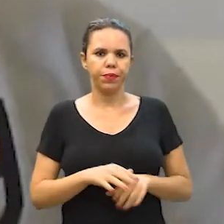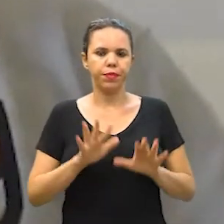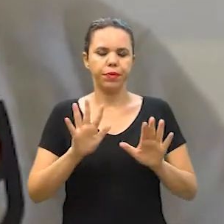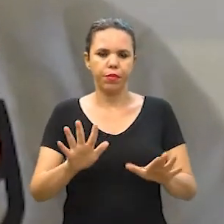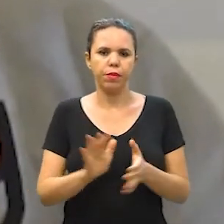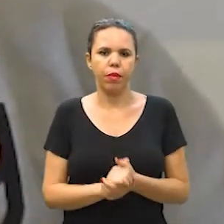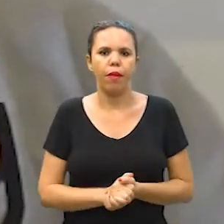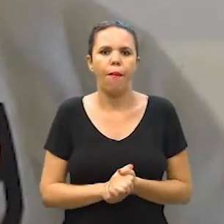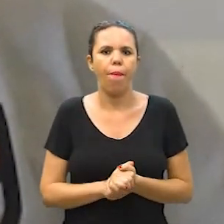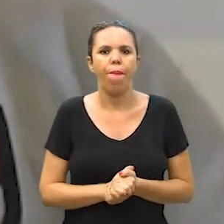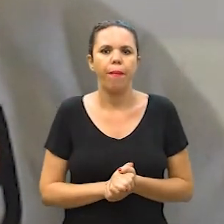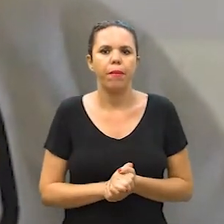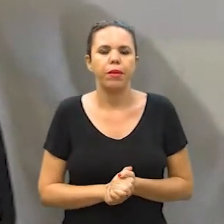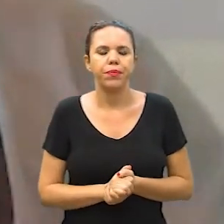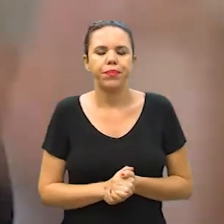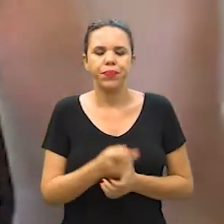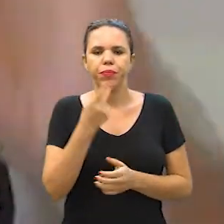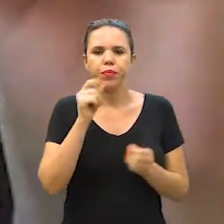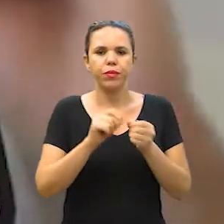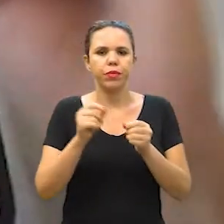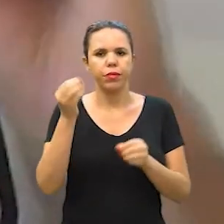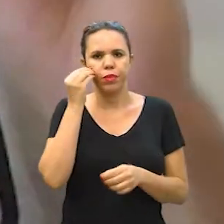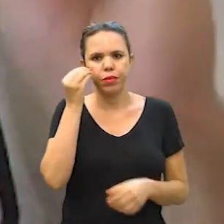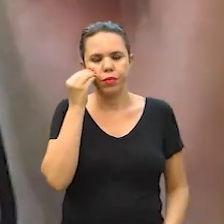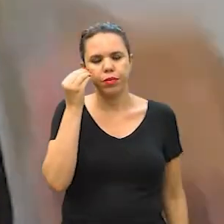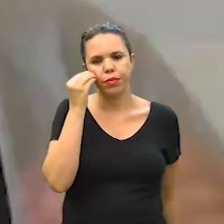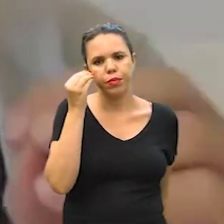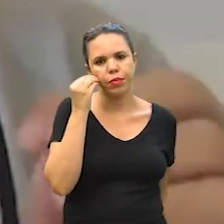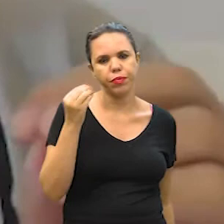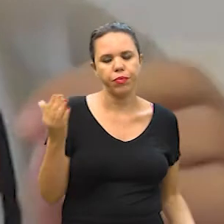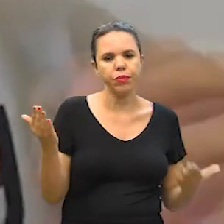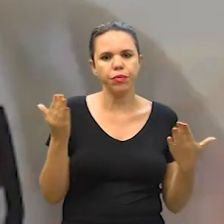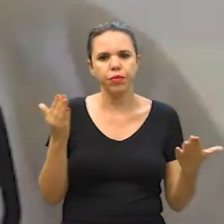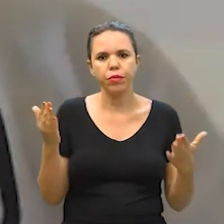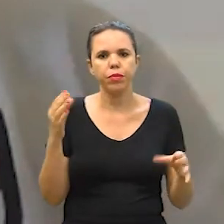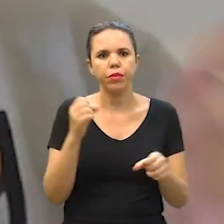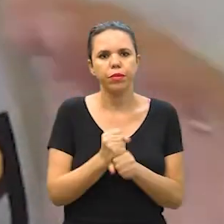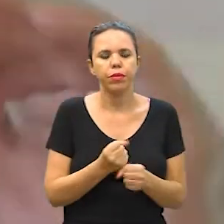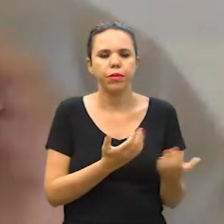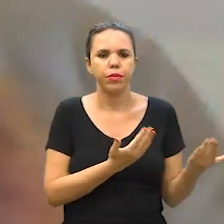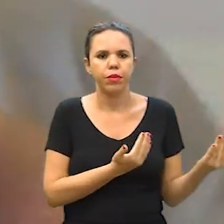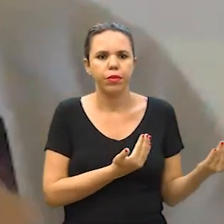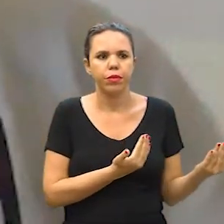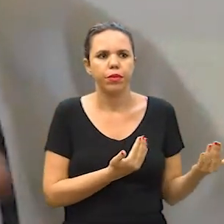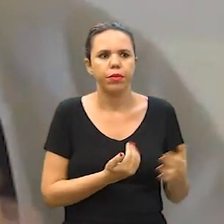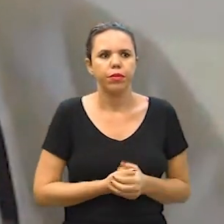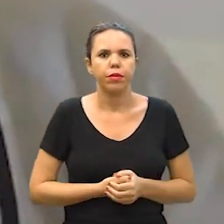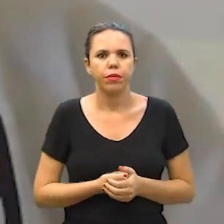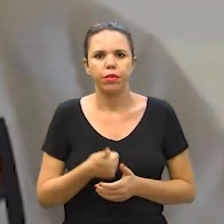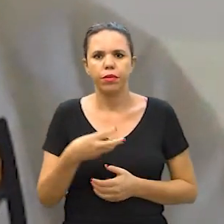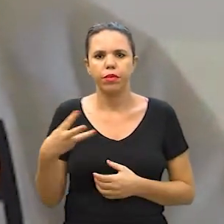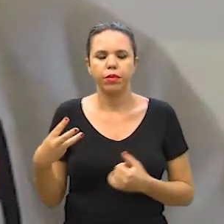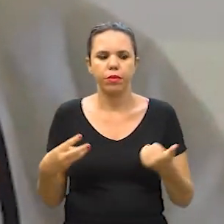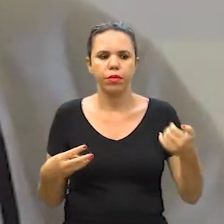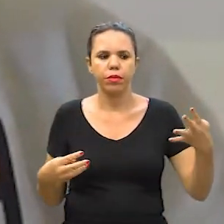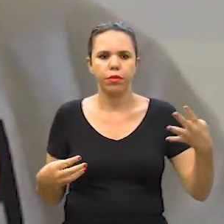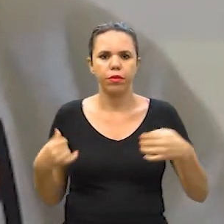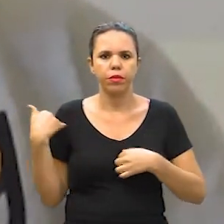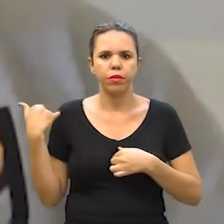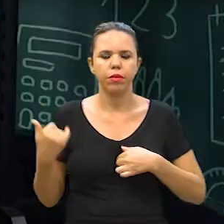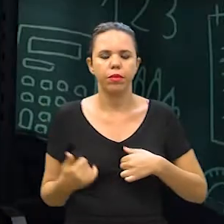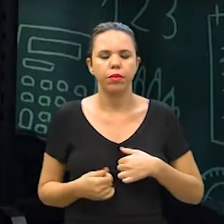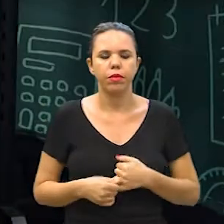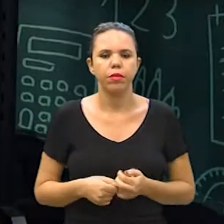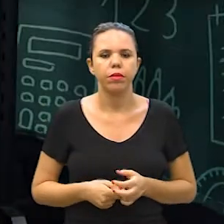Mas, mesmo assim, quando a gente faz um teste de nivelamento com jovens na faixa de 13, 14